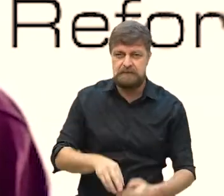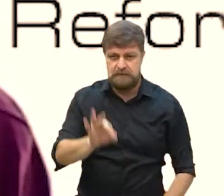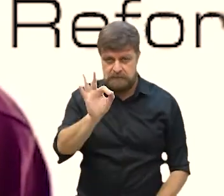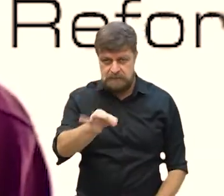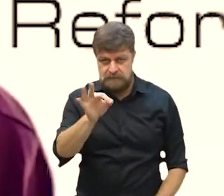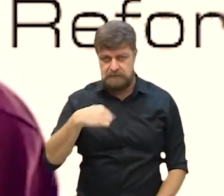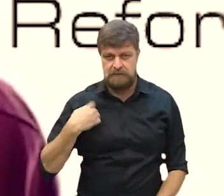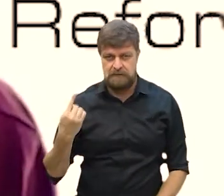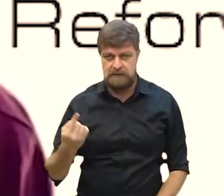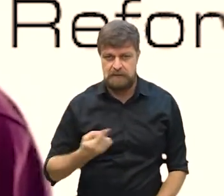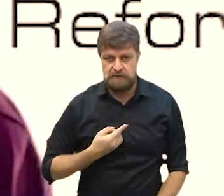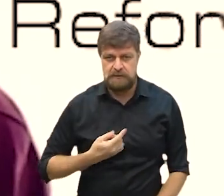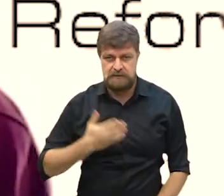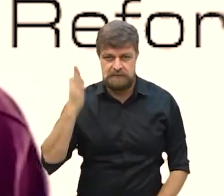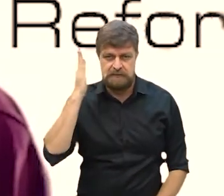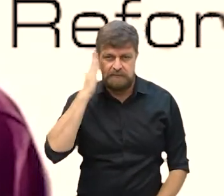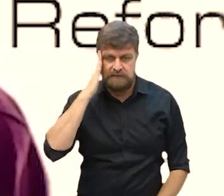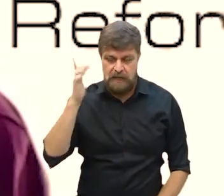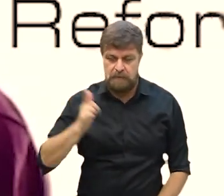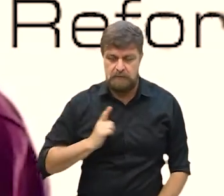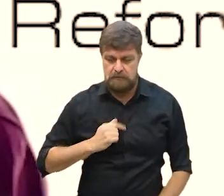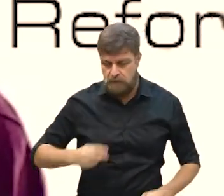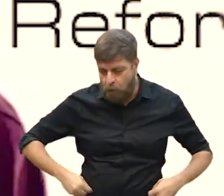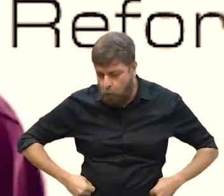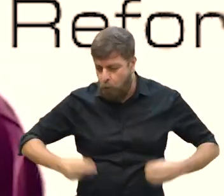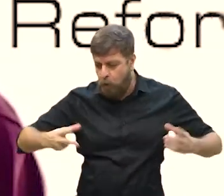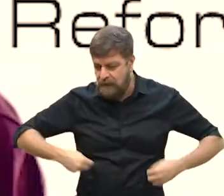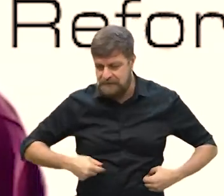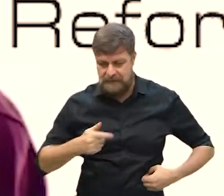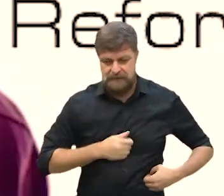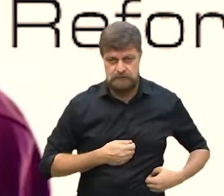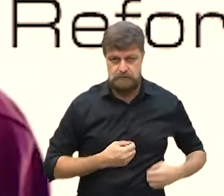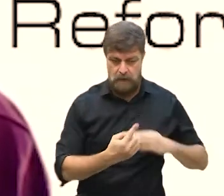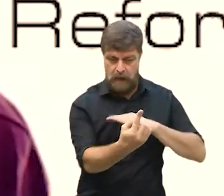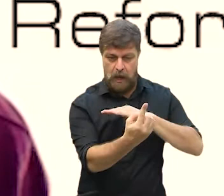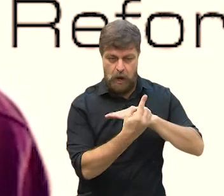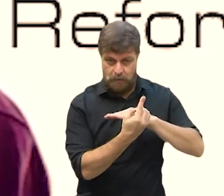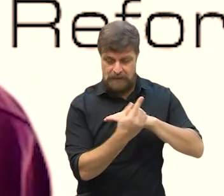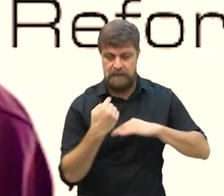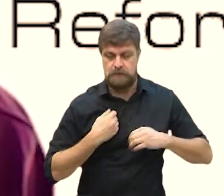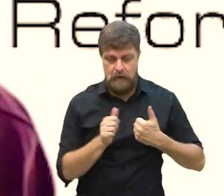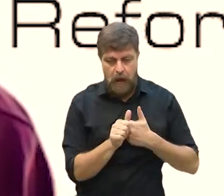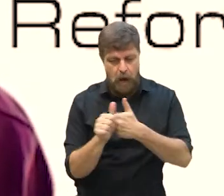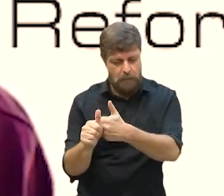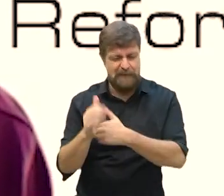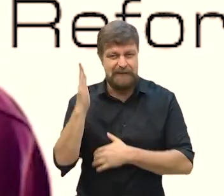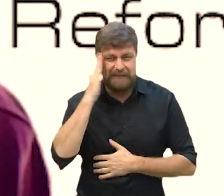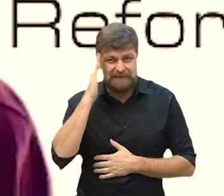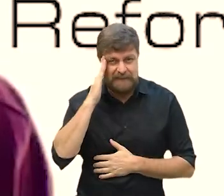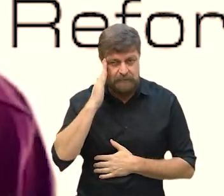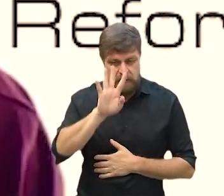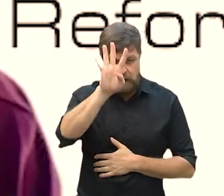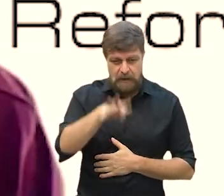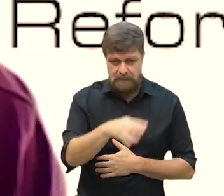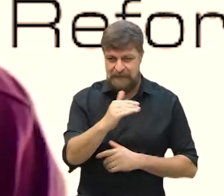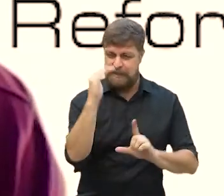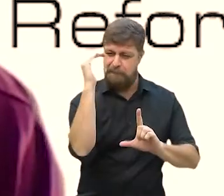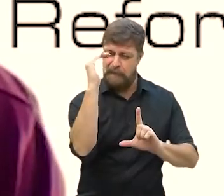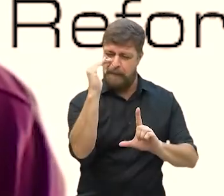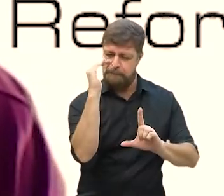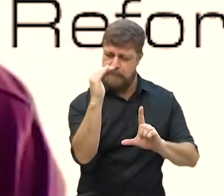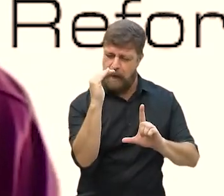Exatamente. Só manda as prestações de conta, claro, né? E o cliente acompanha, né? É tudo em planilha,